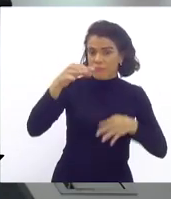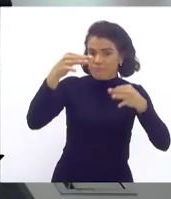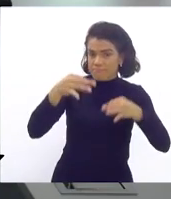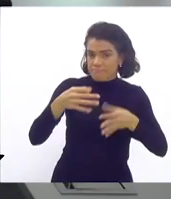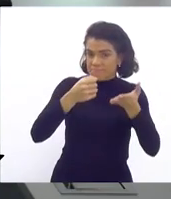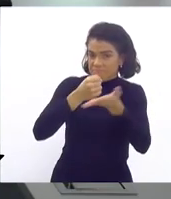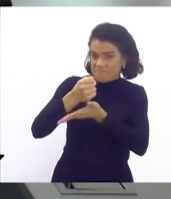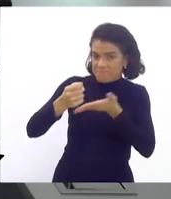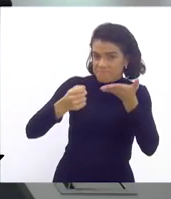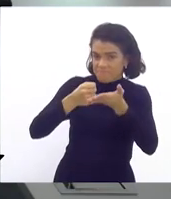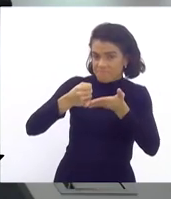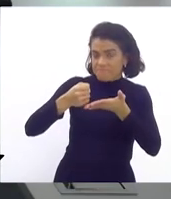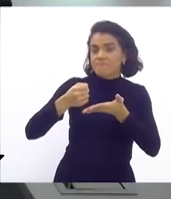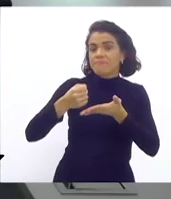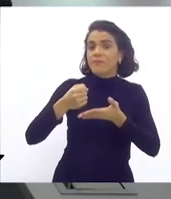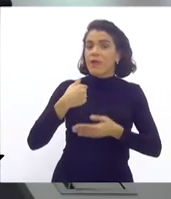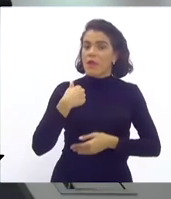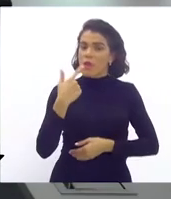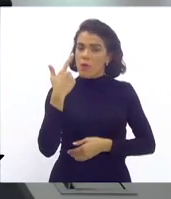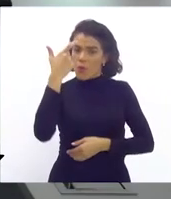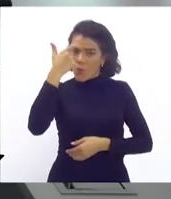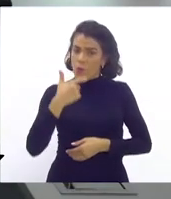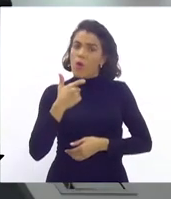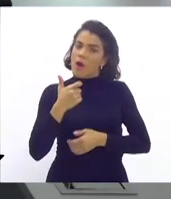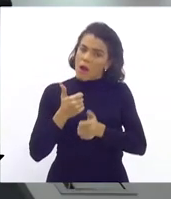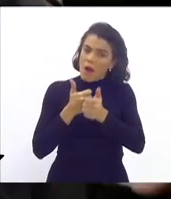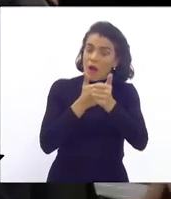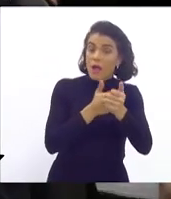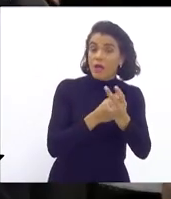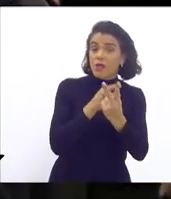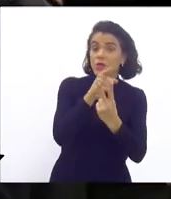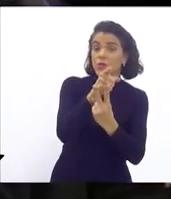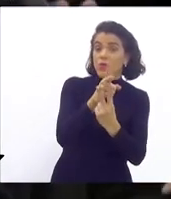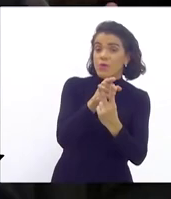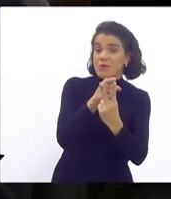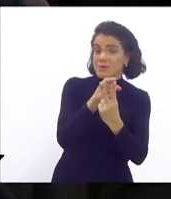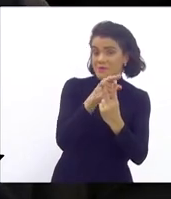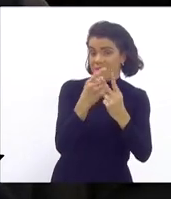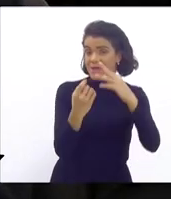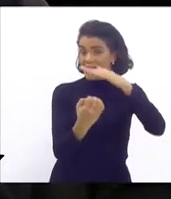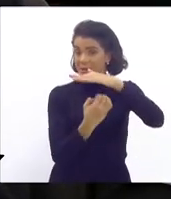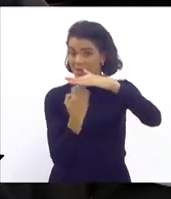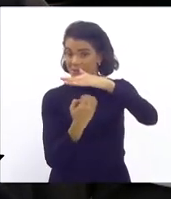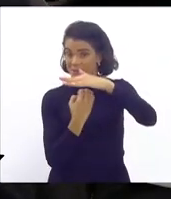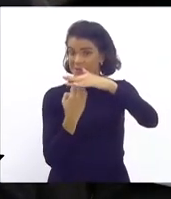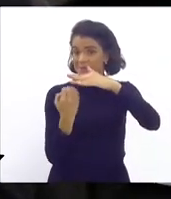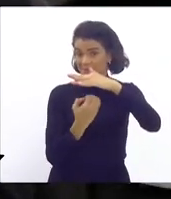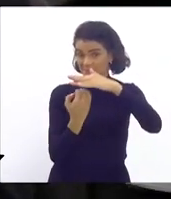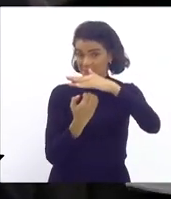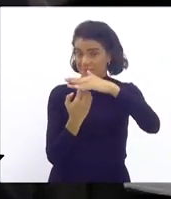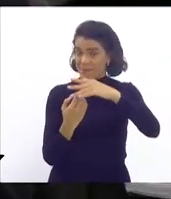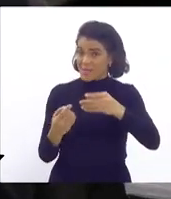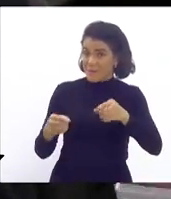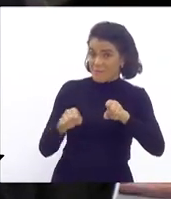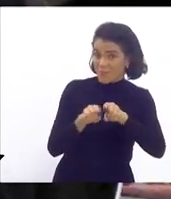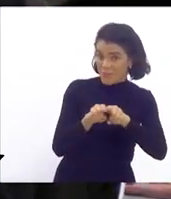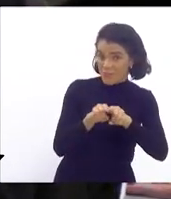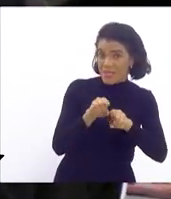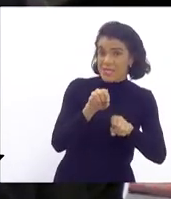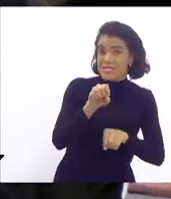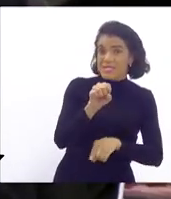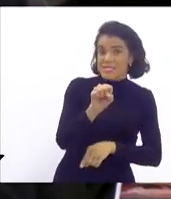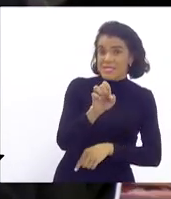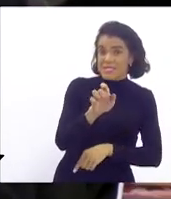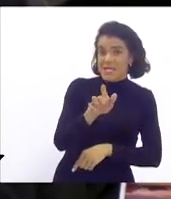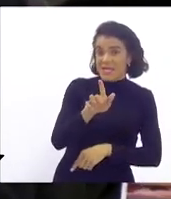embasado eu pelo que eu tenho acompanhado são duas companhias sobre o guarda-chuva da naturgia segue Rio e a